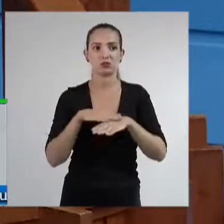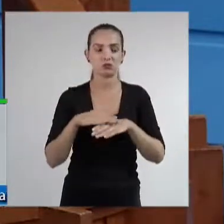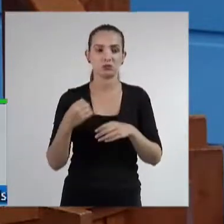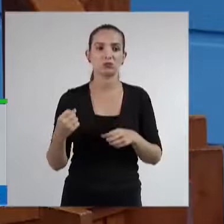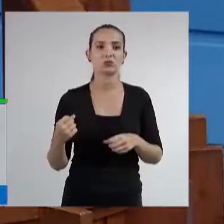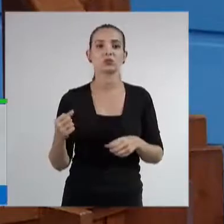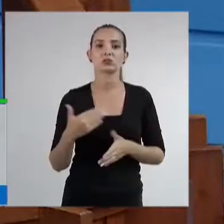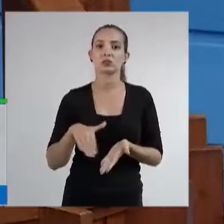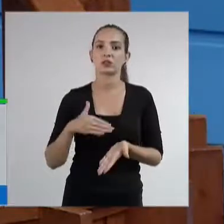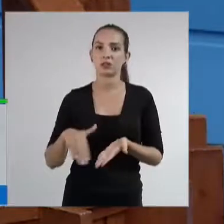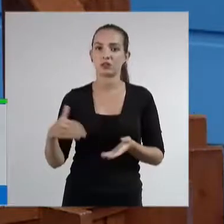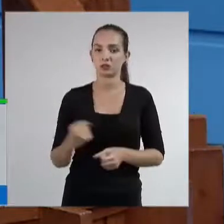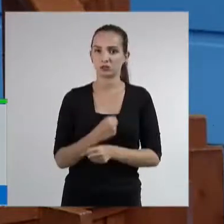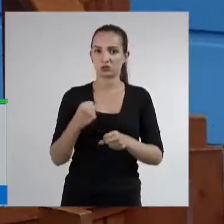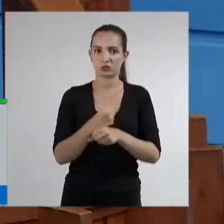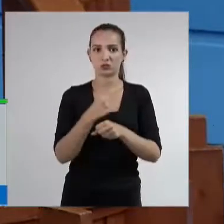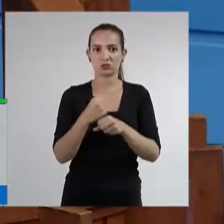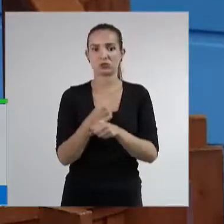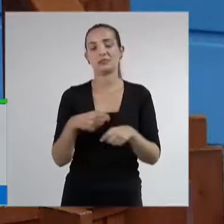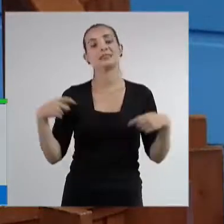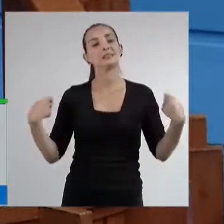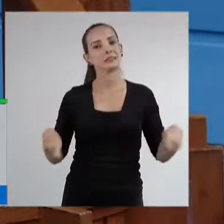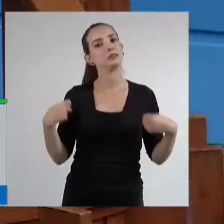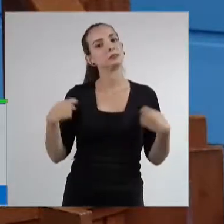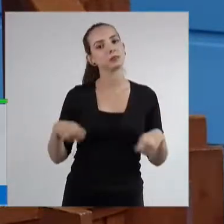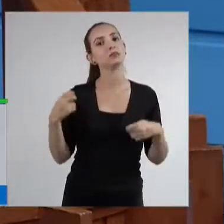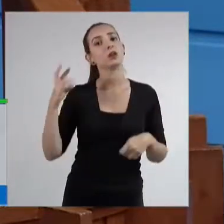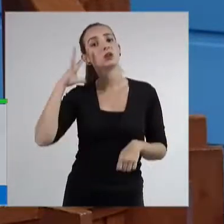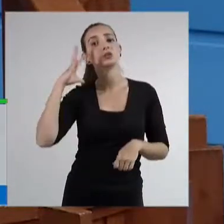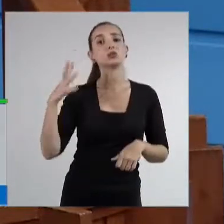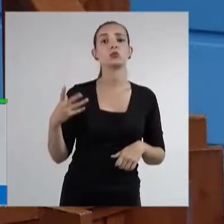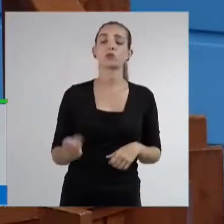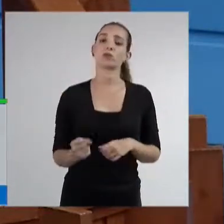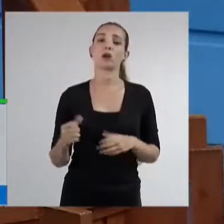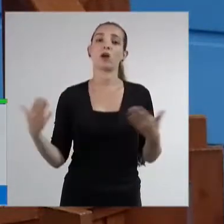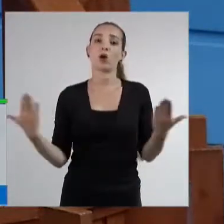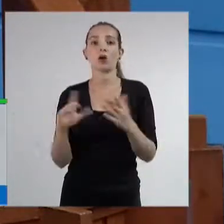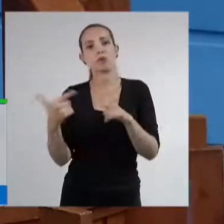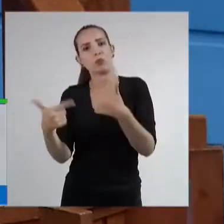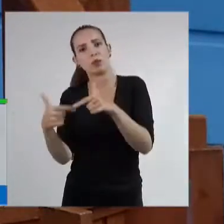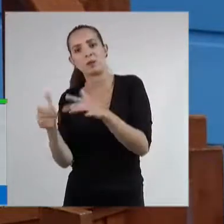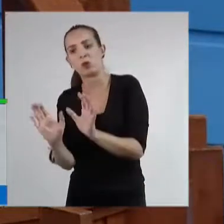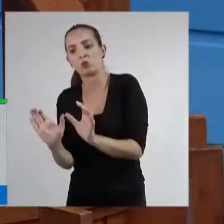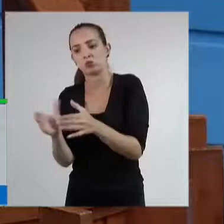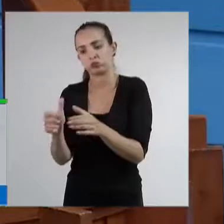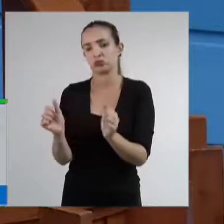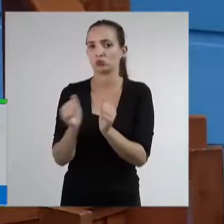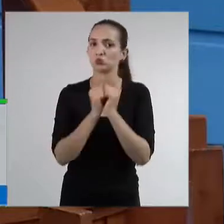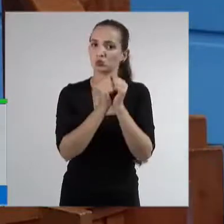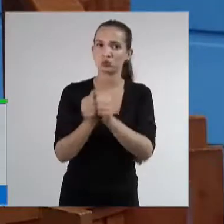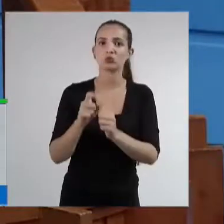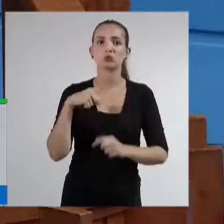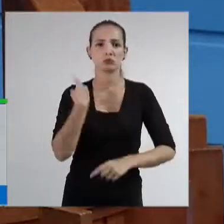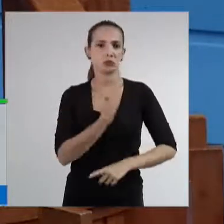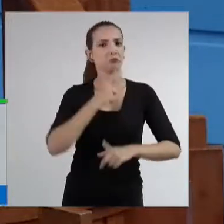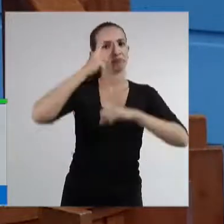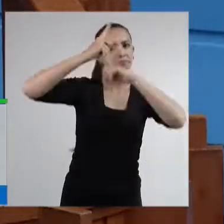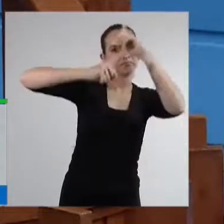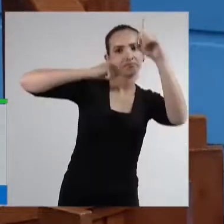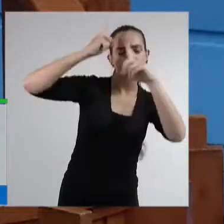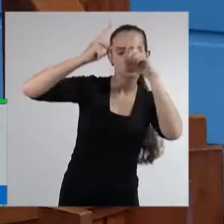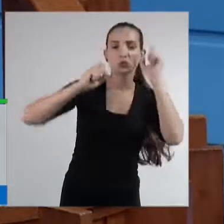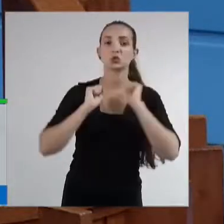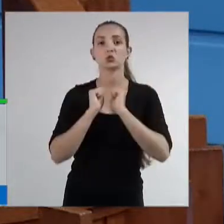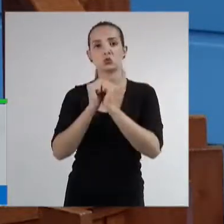Murilo Zawitch, desta necessidade de se resolver isso numa ação conjunta, criativa, entre